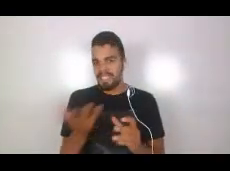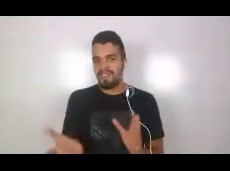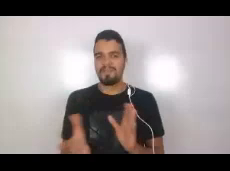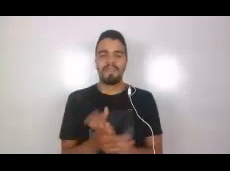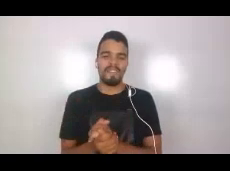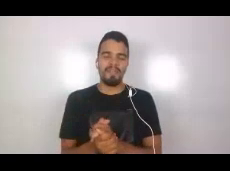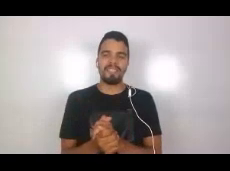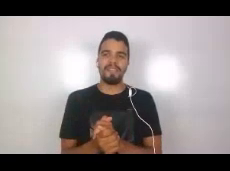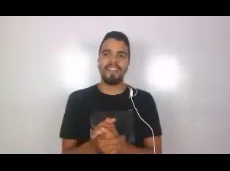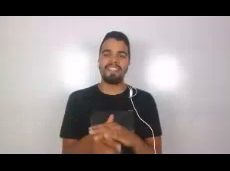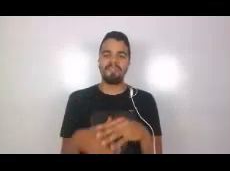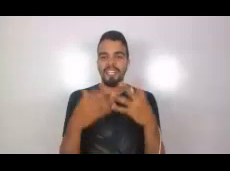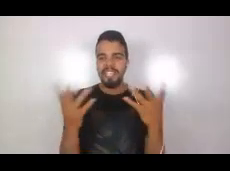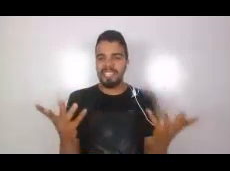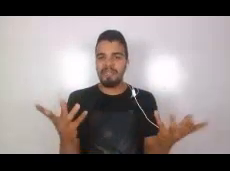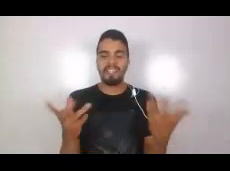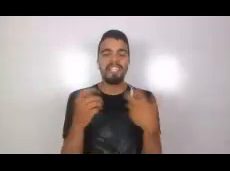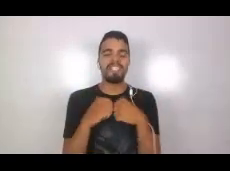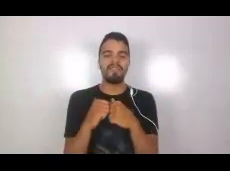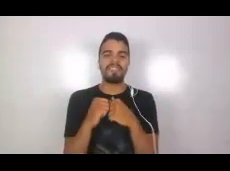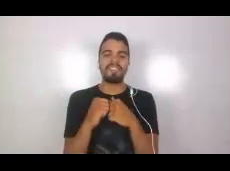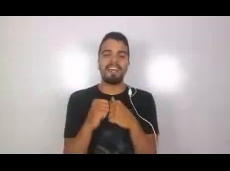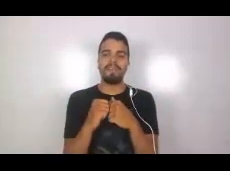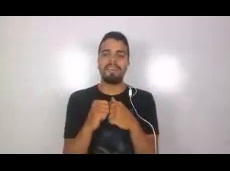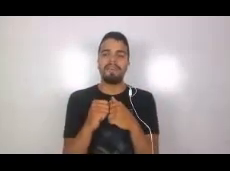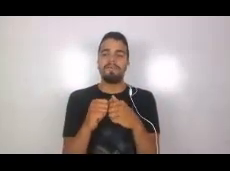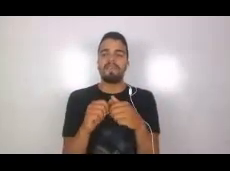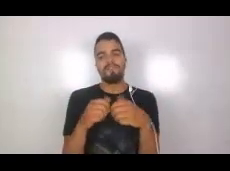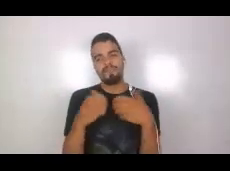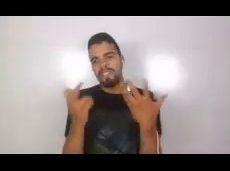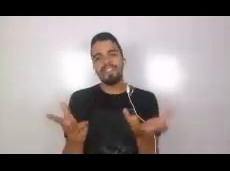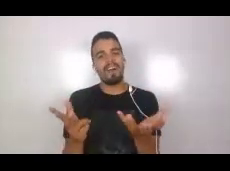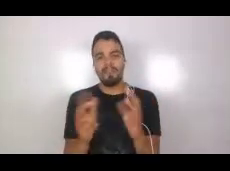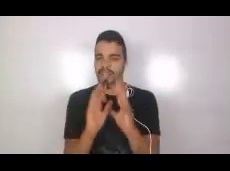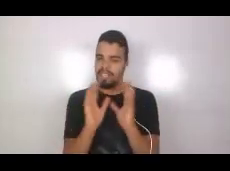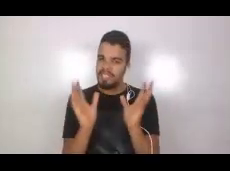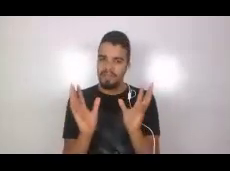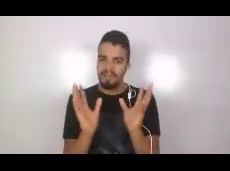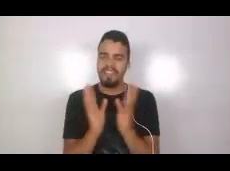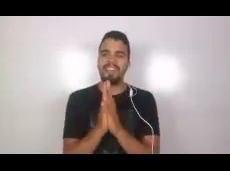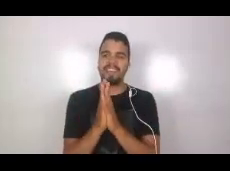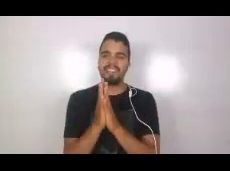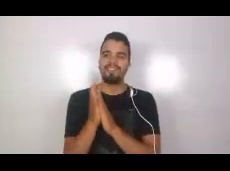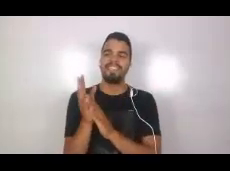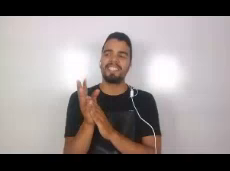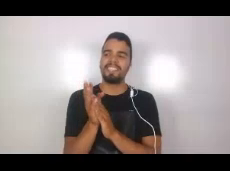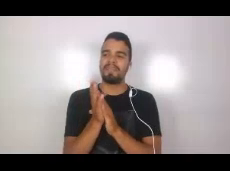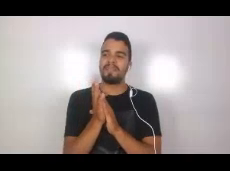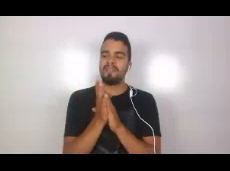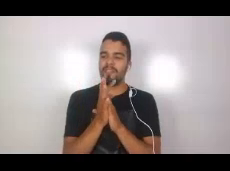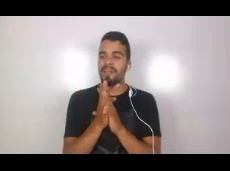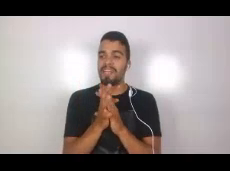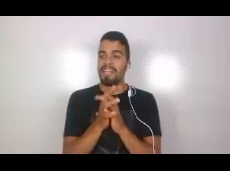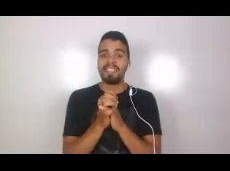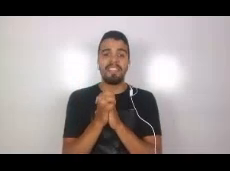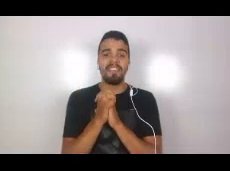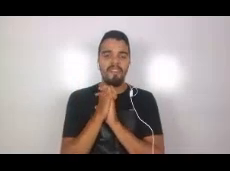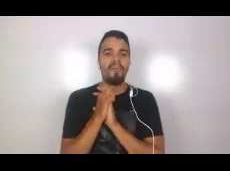os sinais icônicos, perfeitamente. É o que a gente utiliza quando a gente não sabe um sinal, por exemplo, né? A gente utiliza da mesma